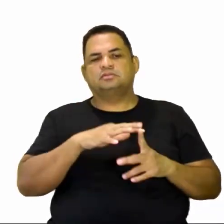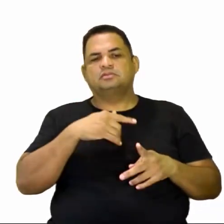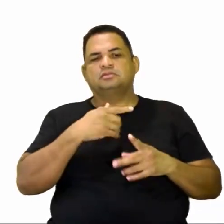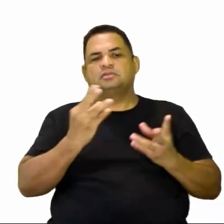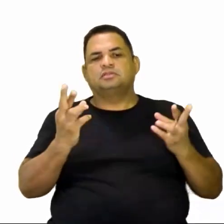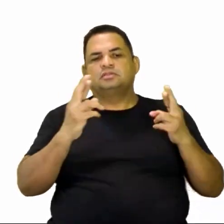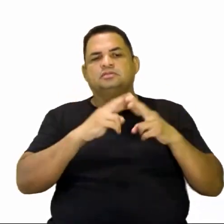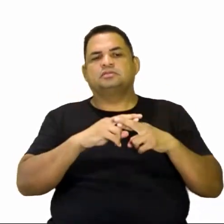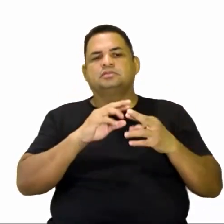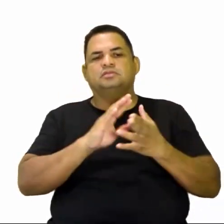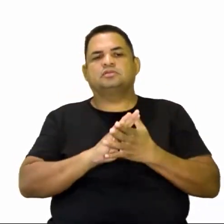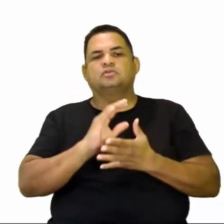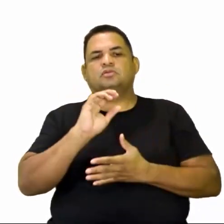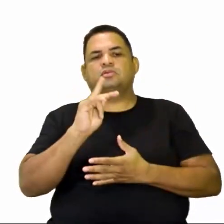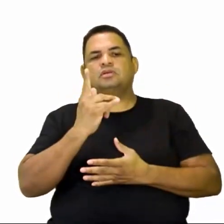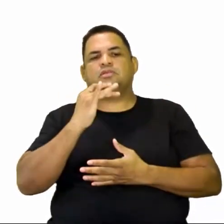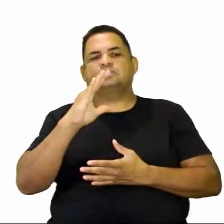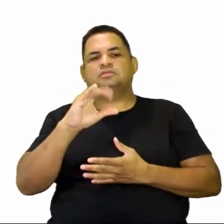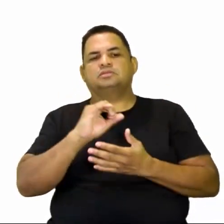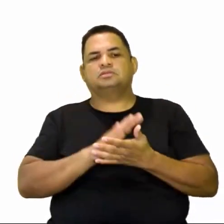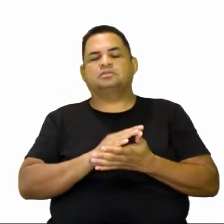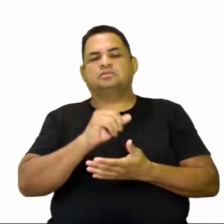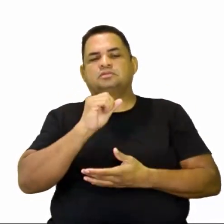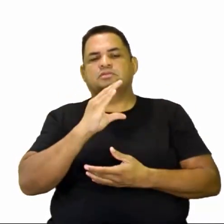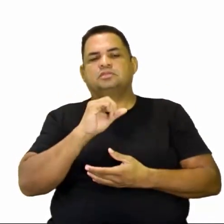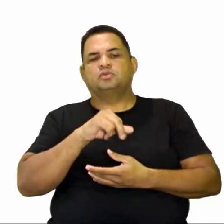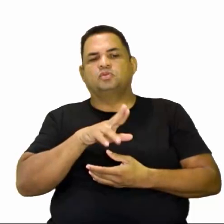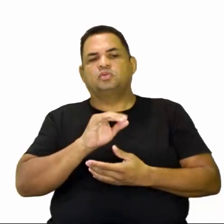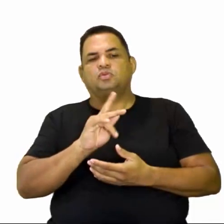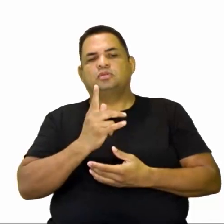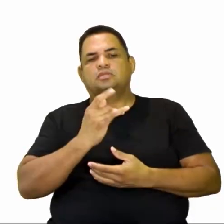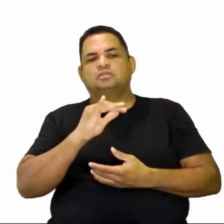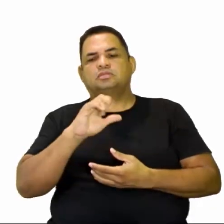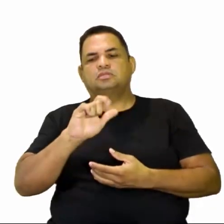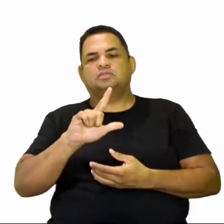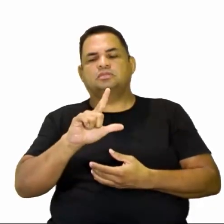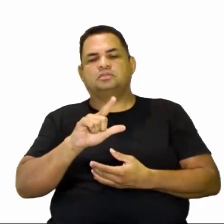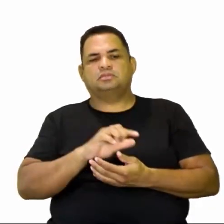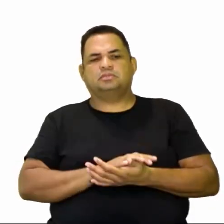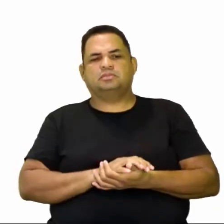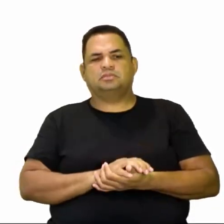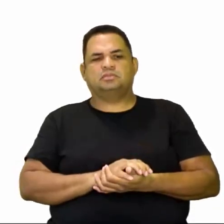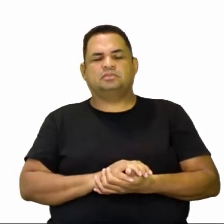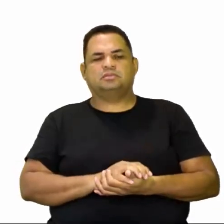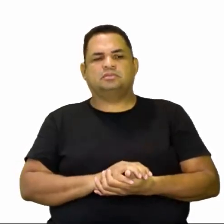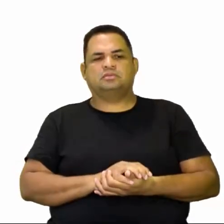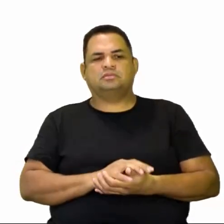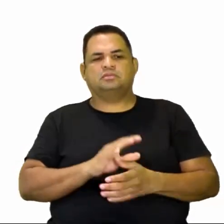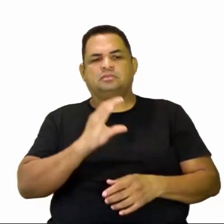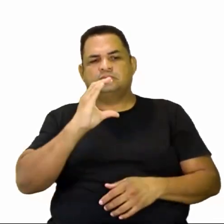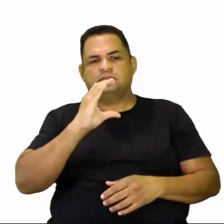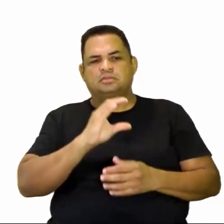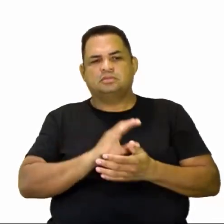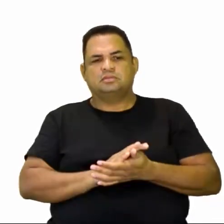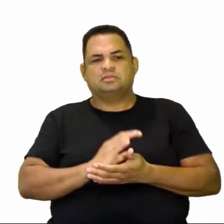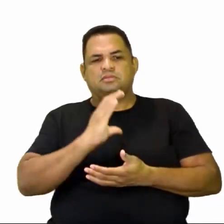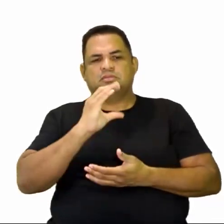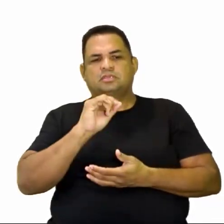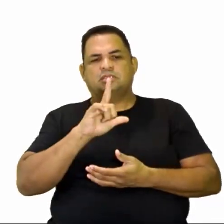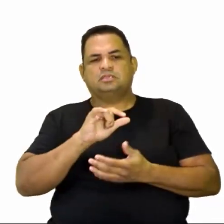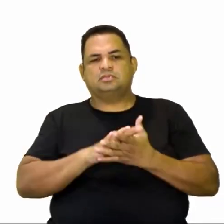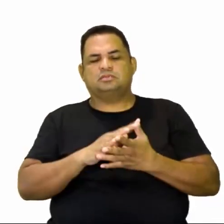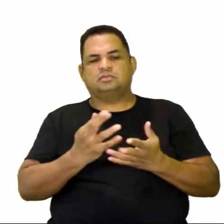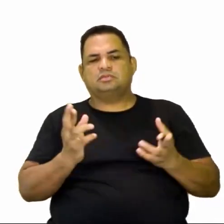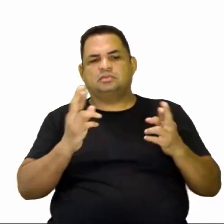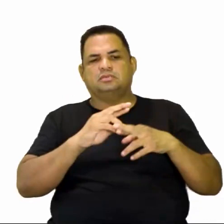clorídrico? Letra B, o cobre vai reagir com ácido clorídrico, com HCl? Letra C, o Cl2 vai